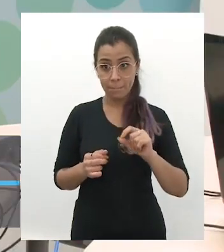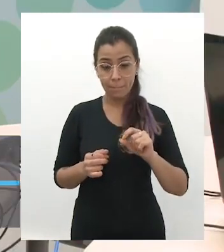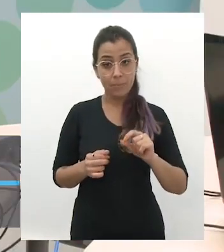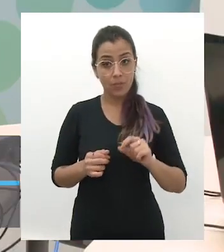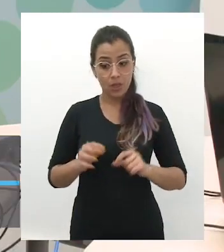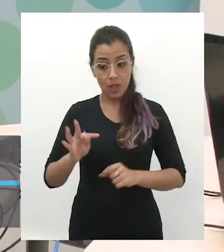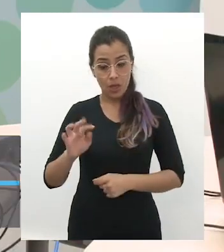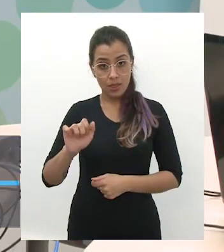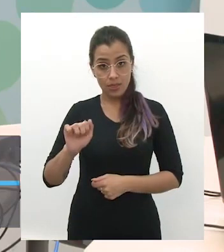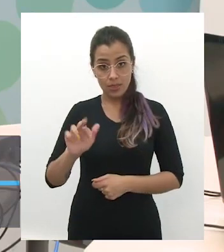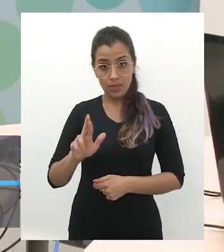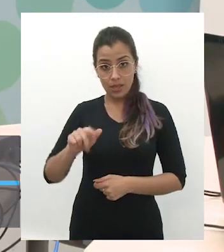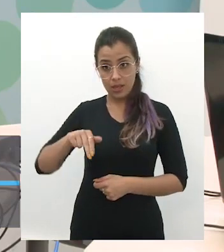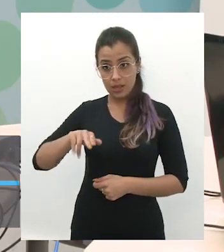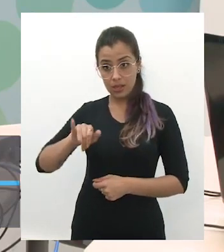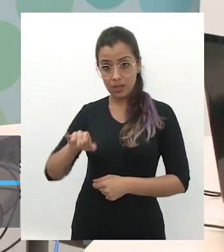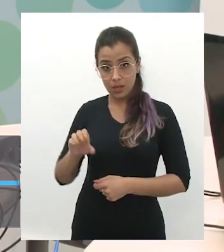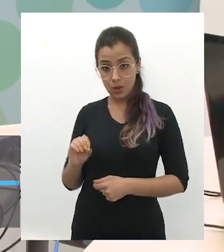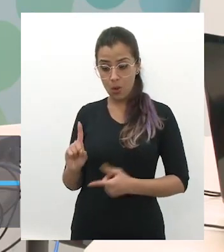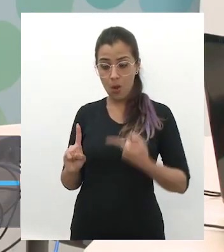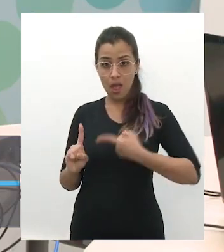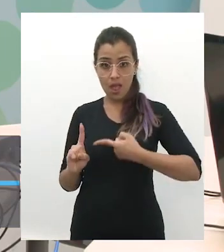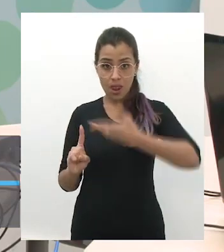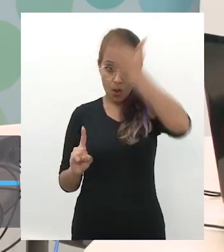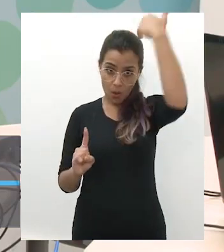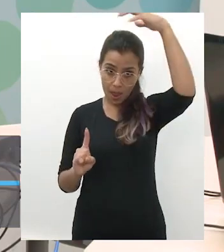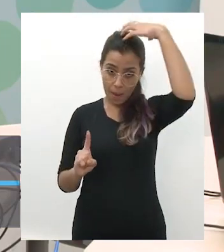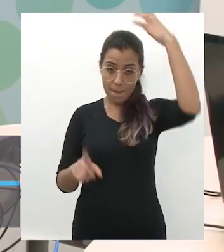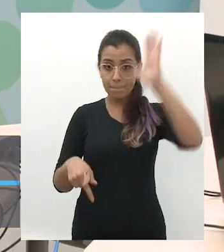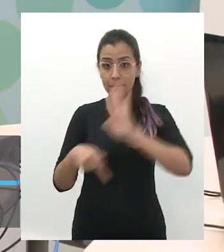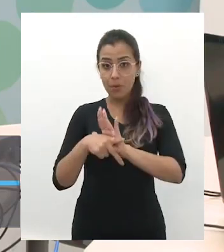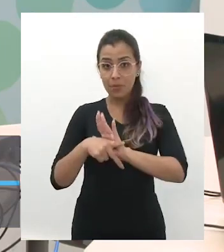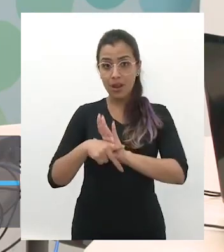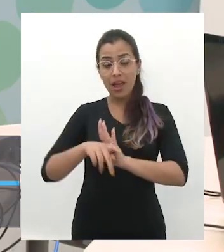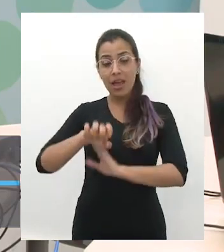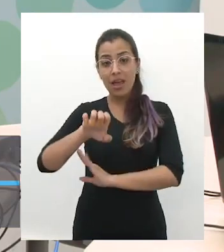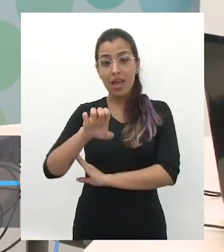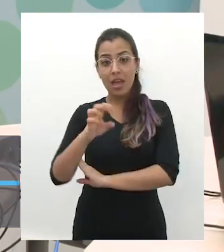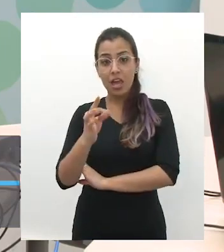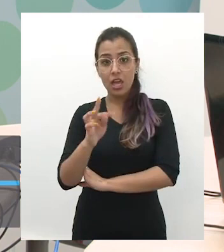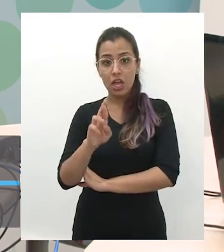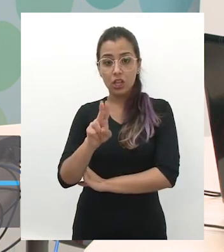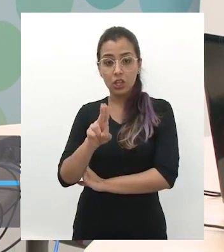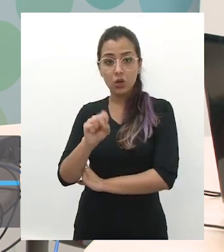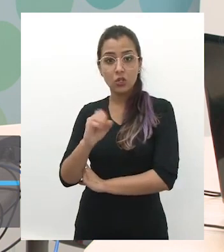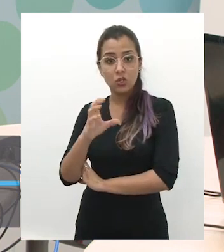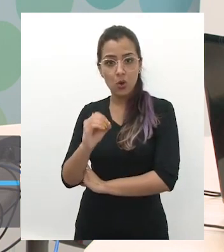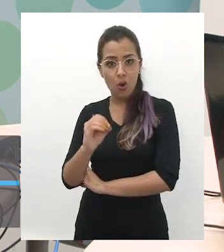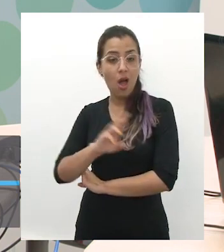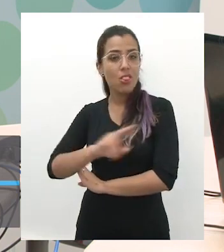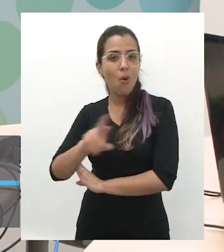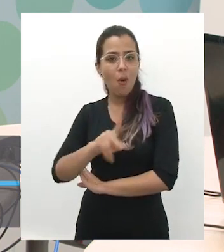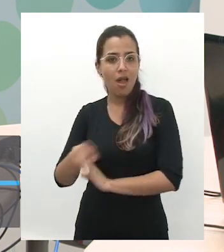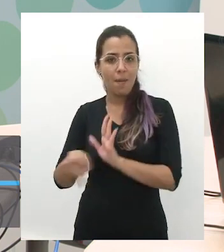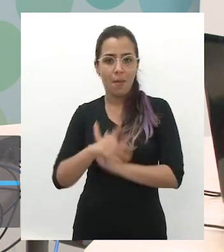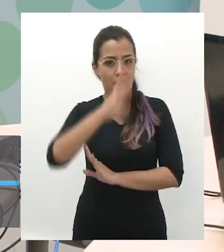era um rei etrusco. Ele era de origem etrusca, ele não era um romano, ele não era um patrício, para vocês verem o quanto